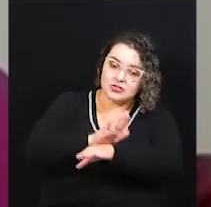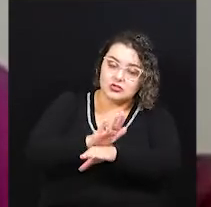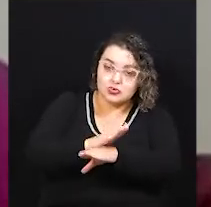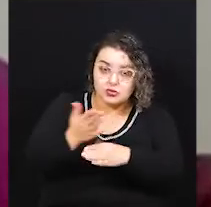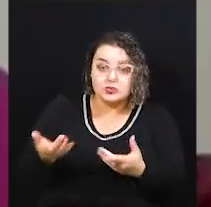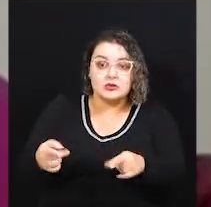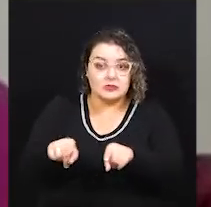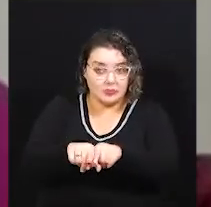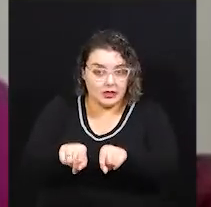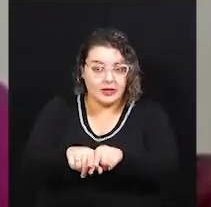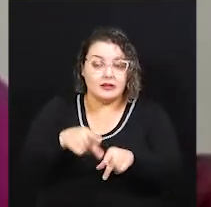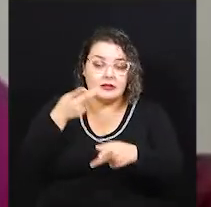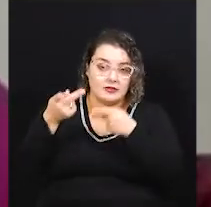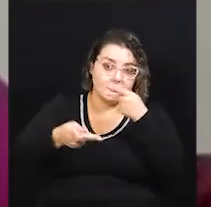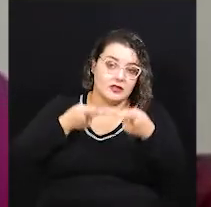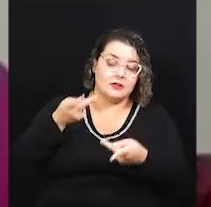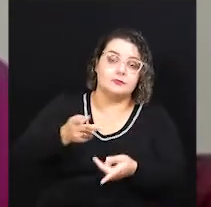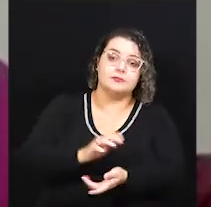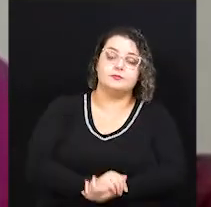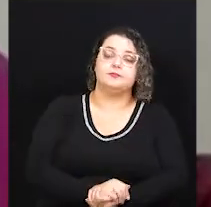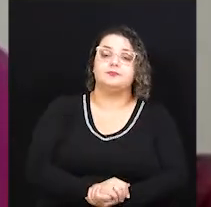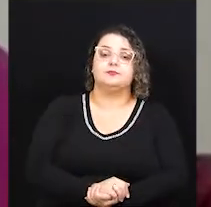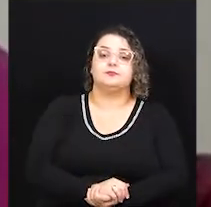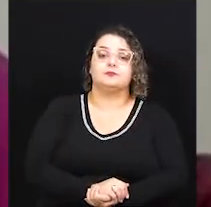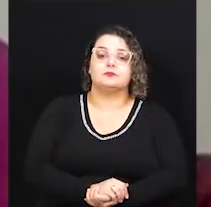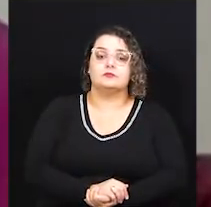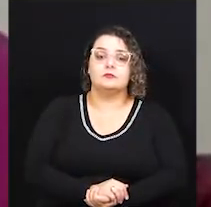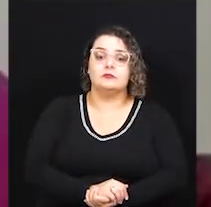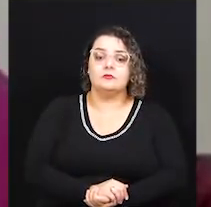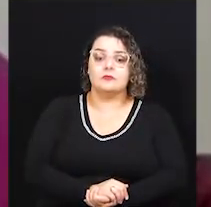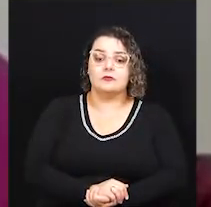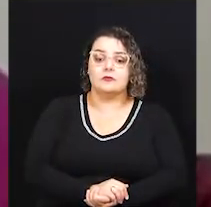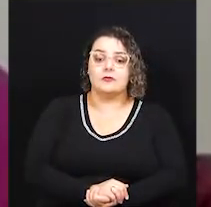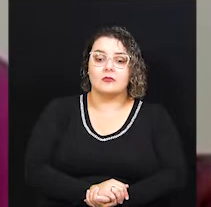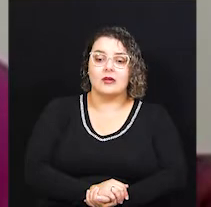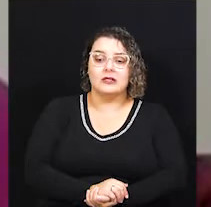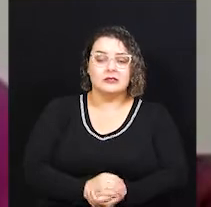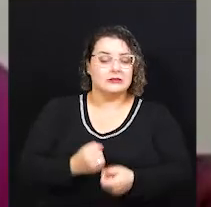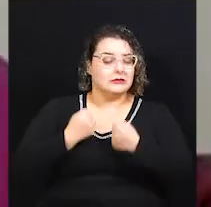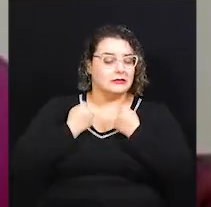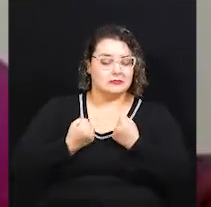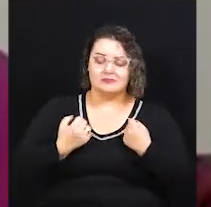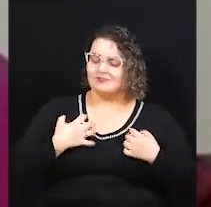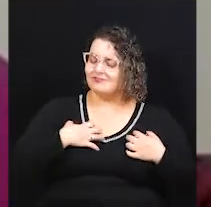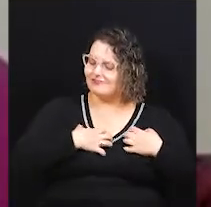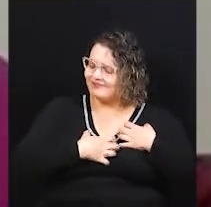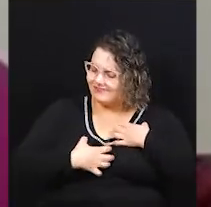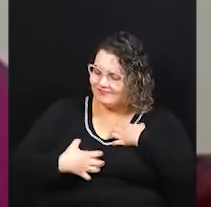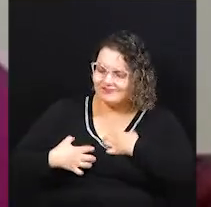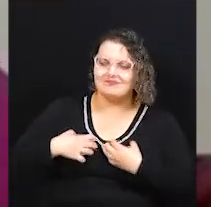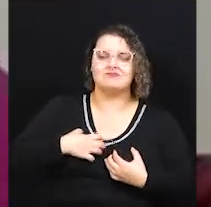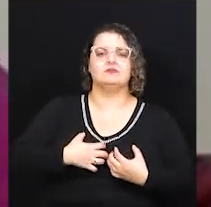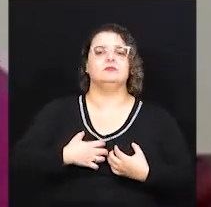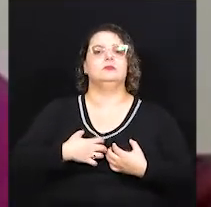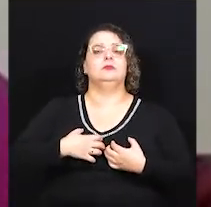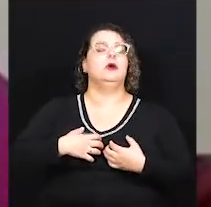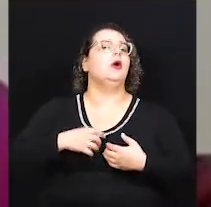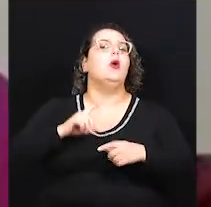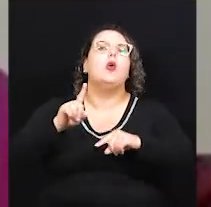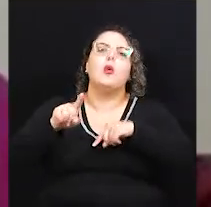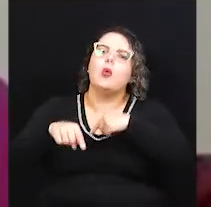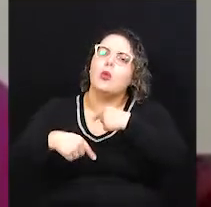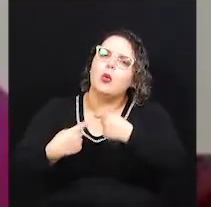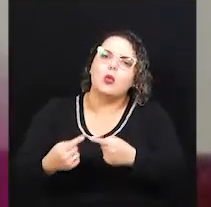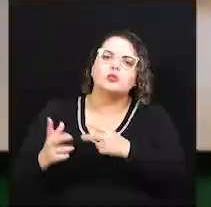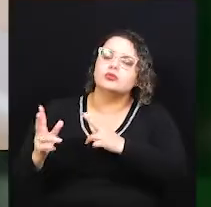ajuda isso também que você está falando, se você está botando muito peso, está com angústia, cara, com certeza você vai encontrar vários